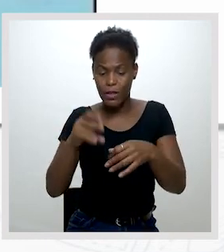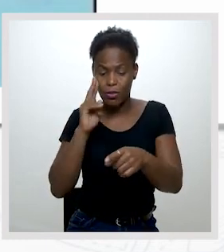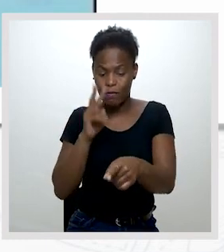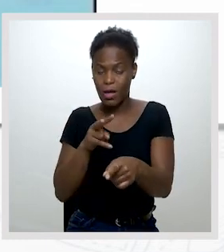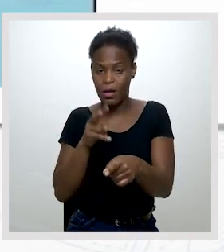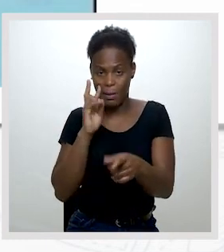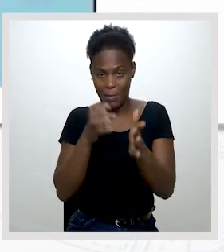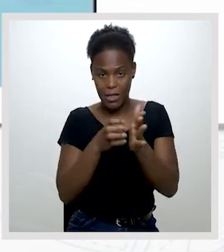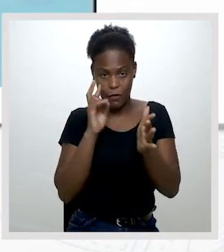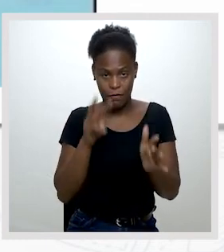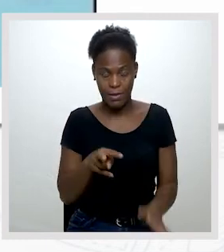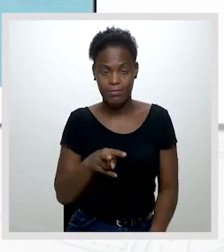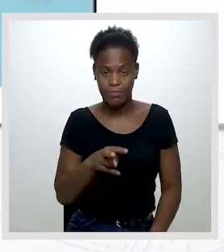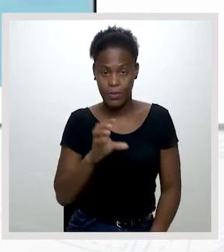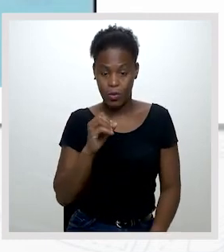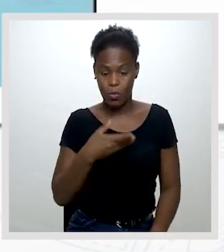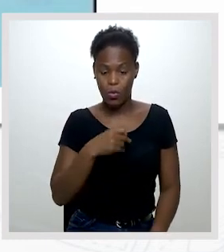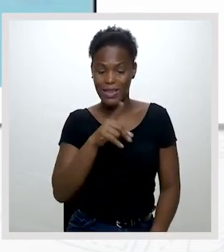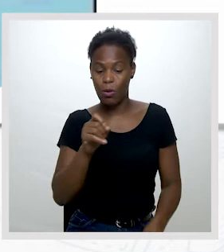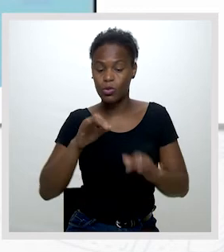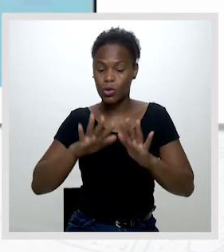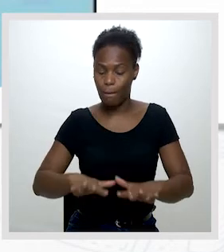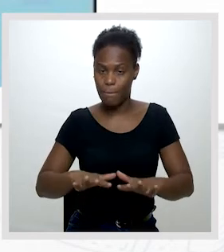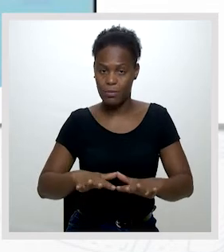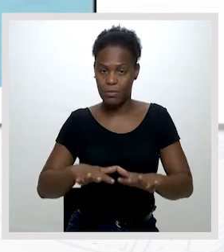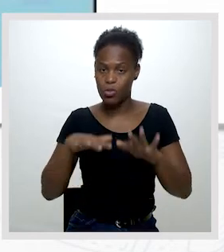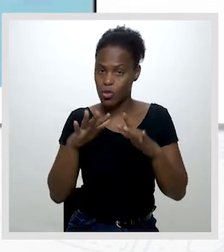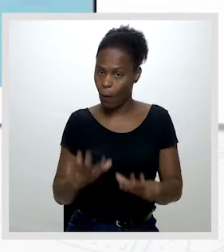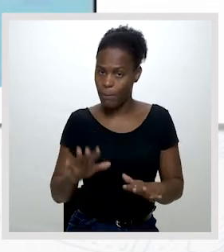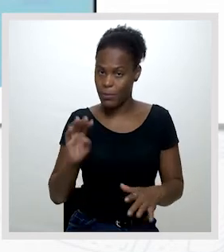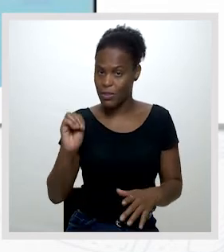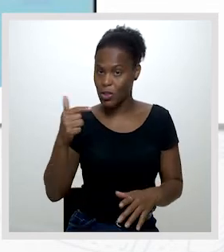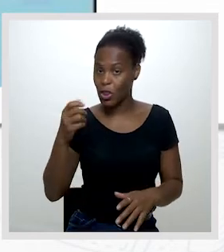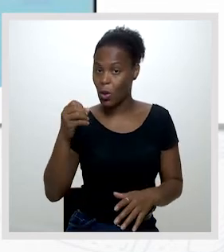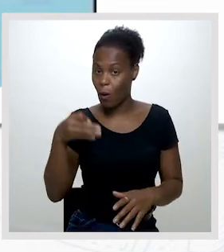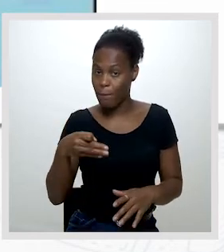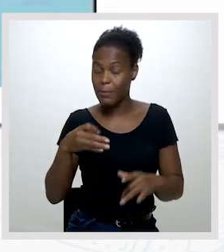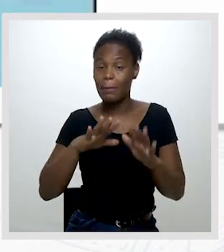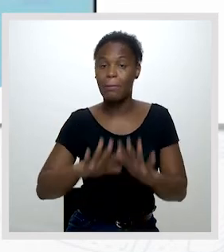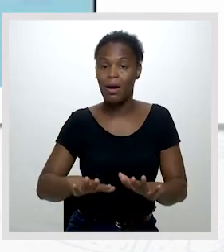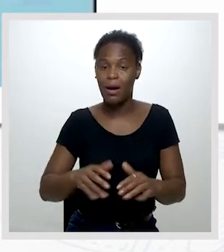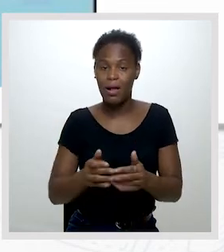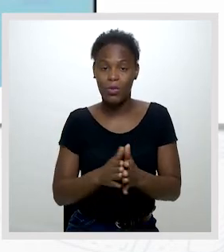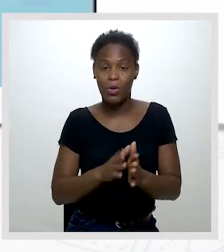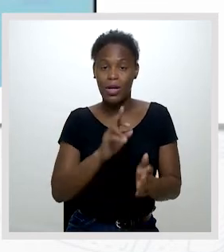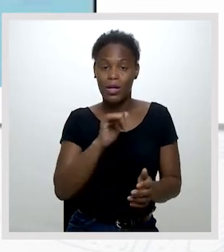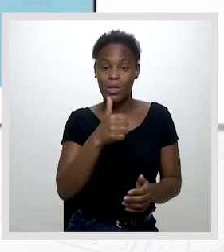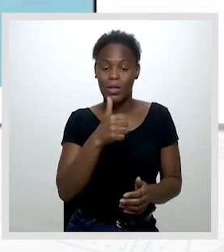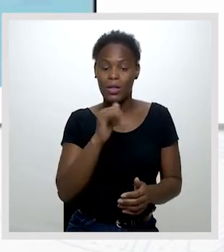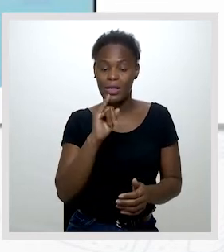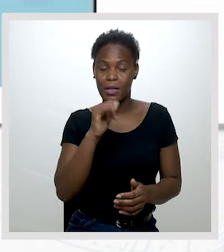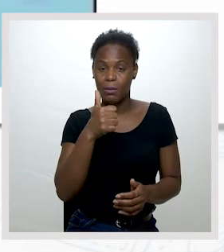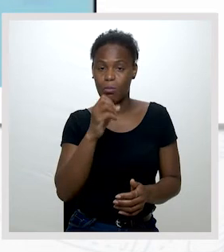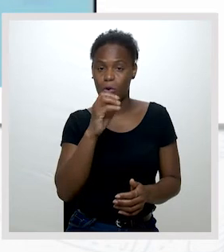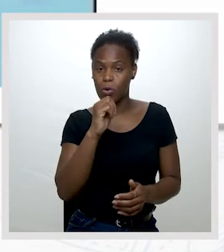que é o codão stop, e com a chegada deste codão stop é parado tudo. os ribossomas vão se dissociar, vão se